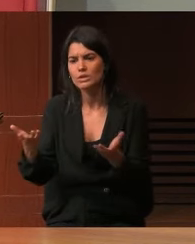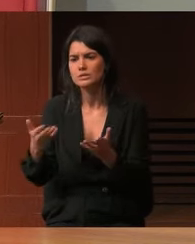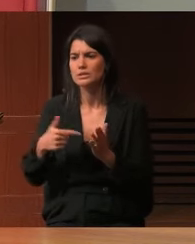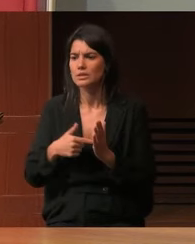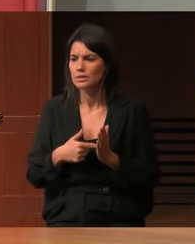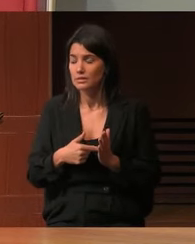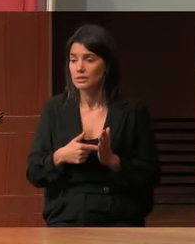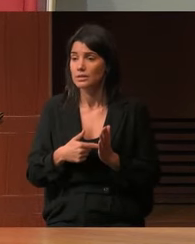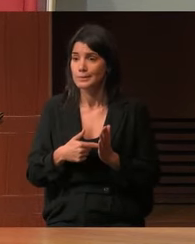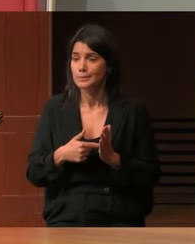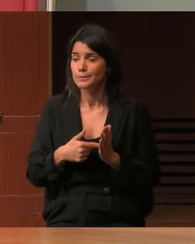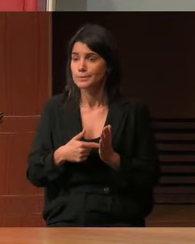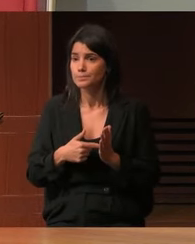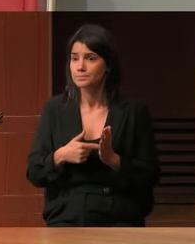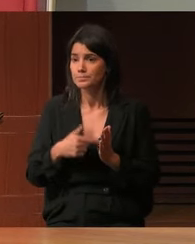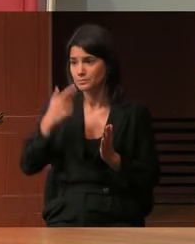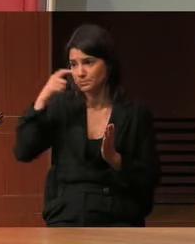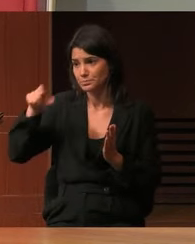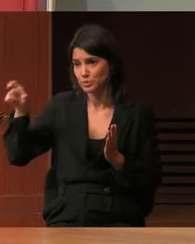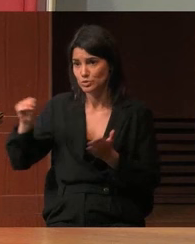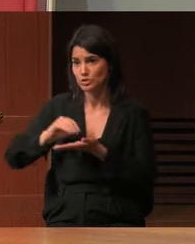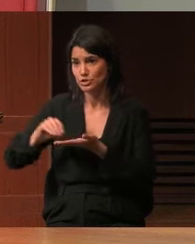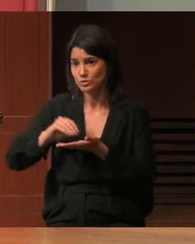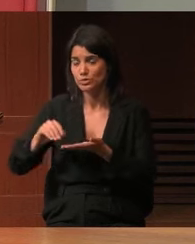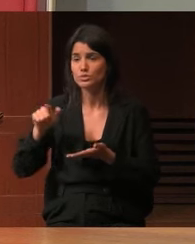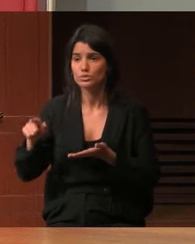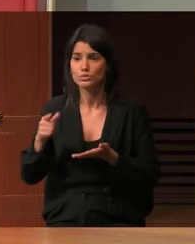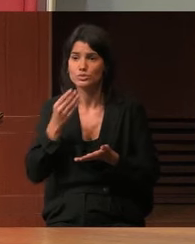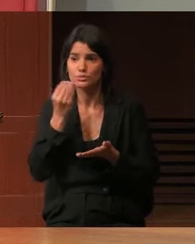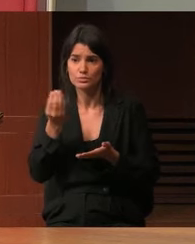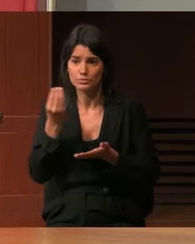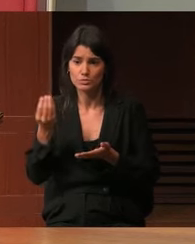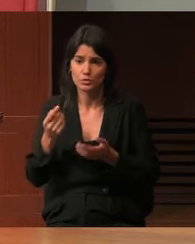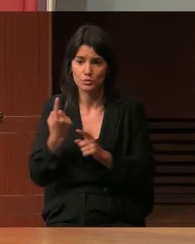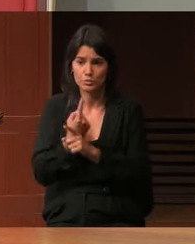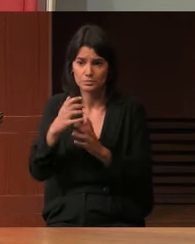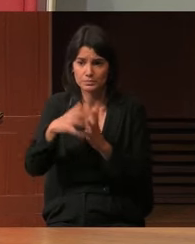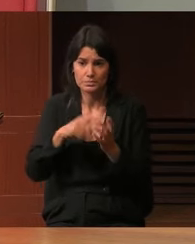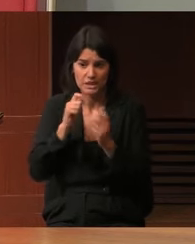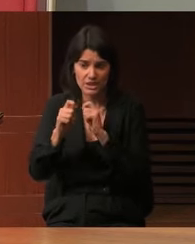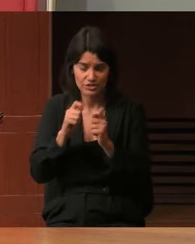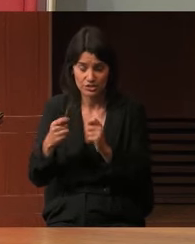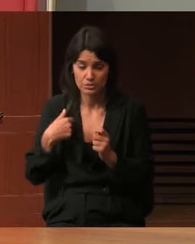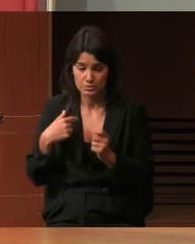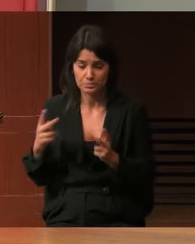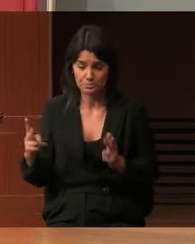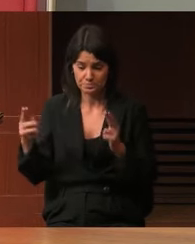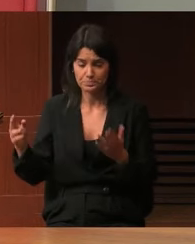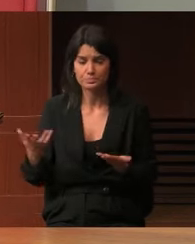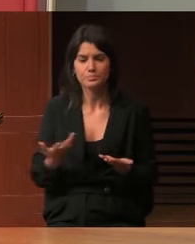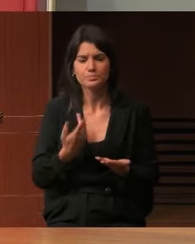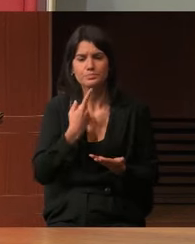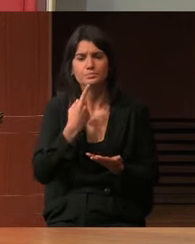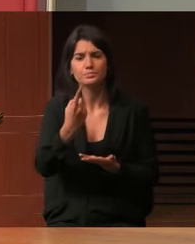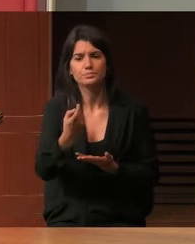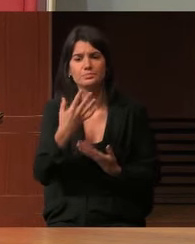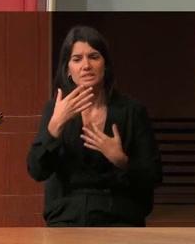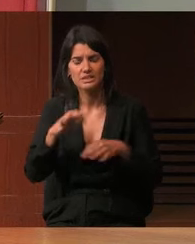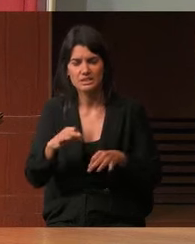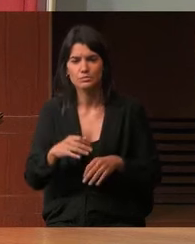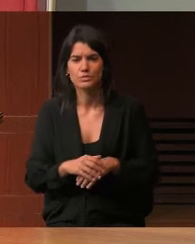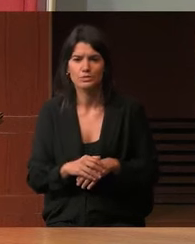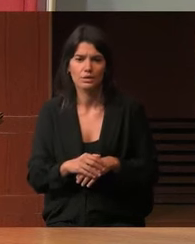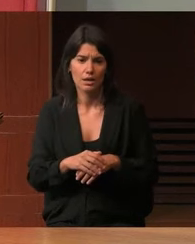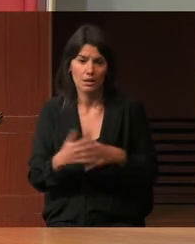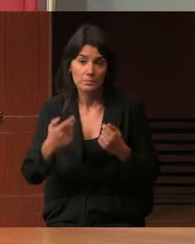Lévi-Strauss a Didier Eribon, num conhecido volume de entrevistas. Gostaria de fazer uma pergunta simples, diz Eribon. O que é um